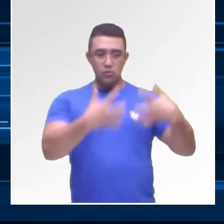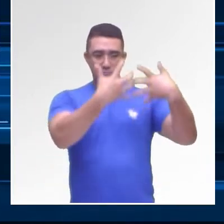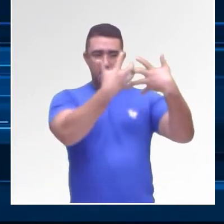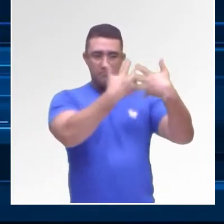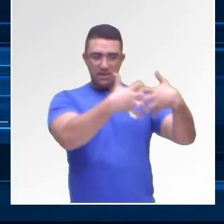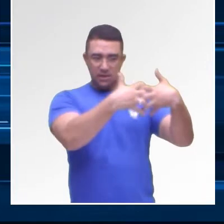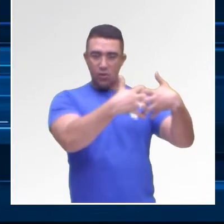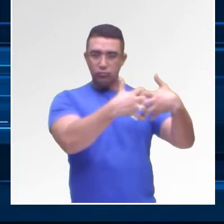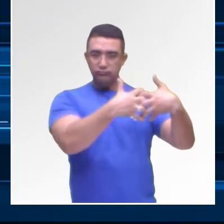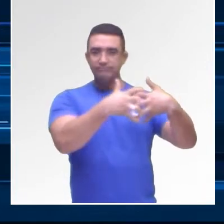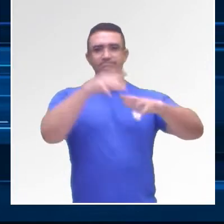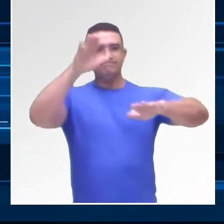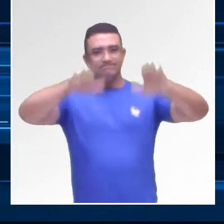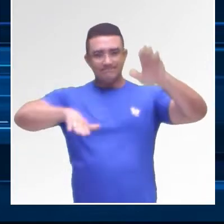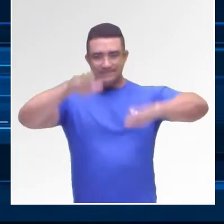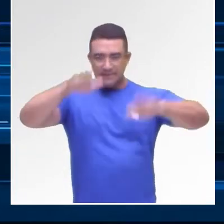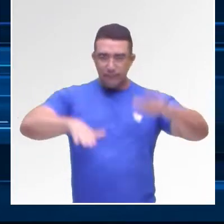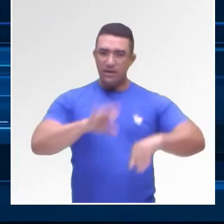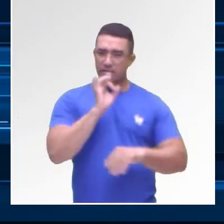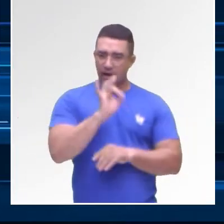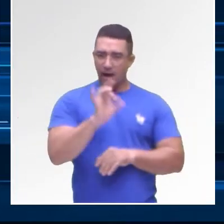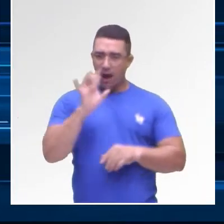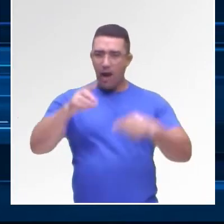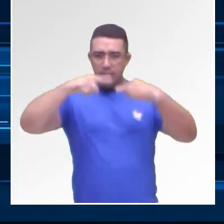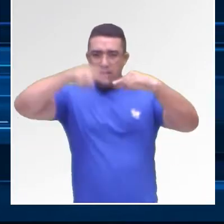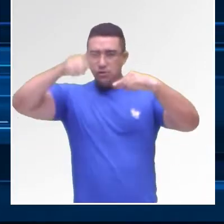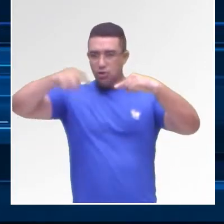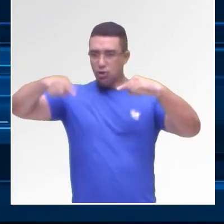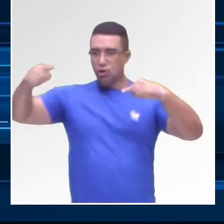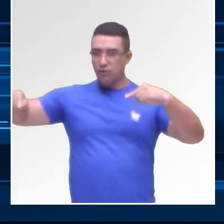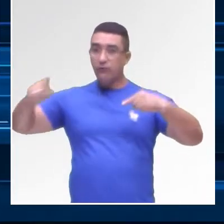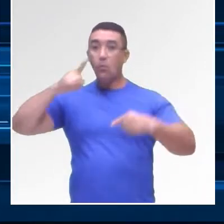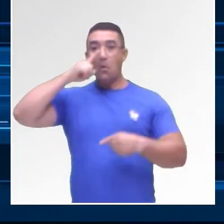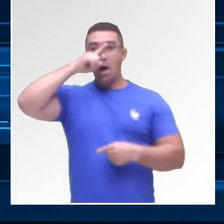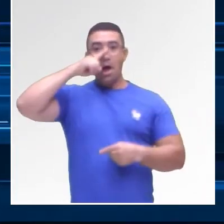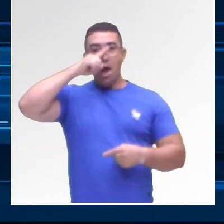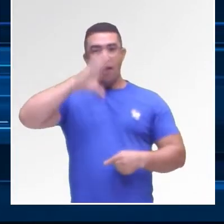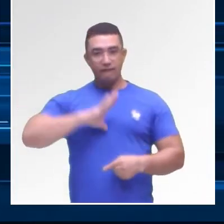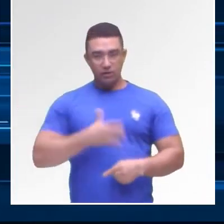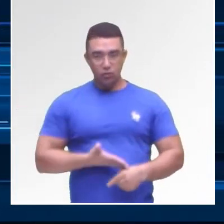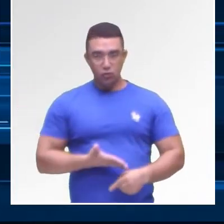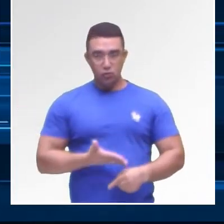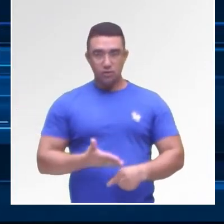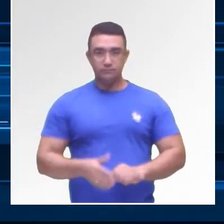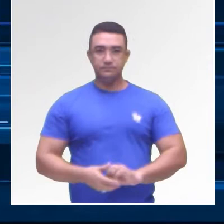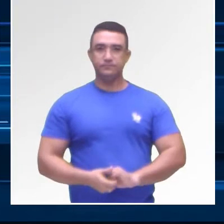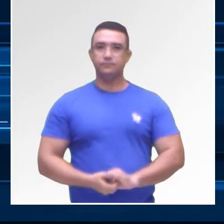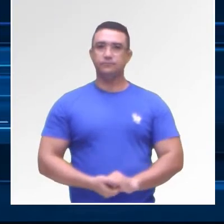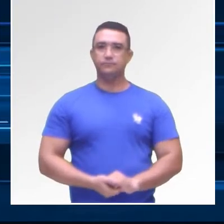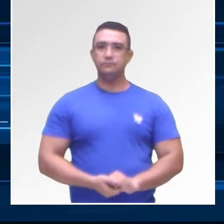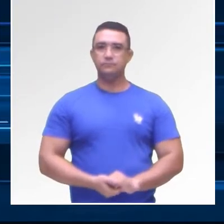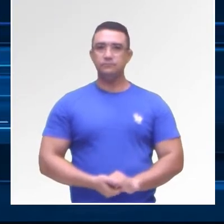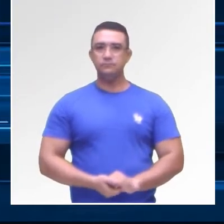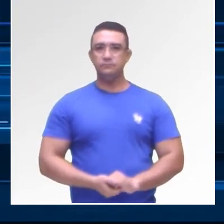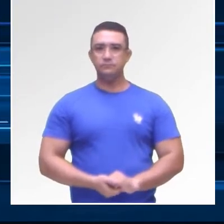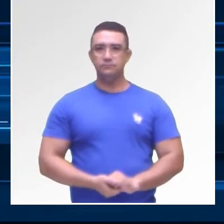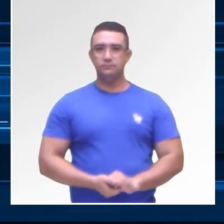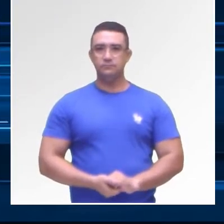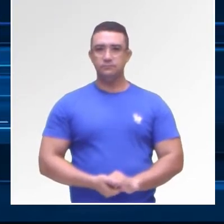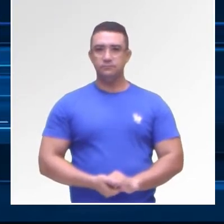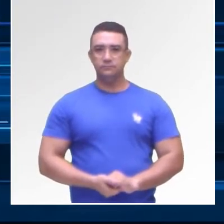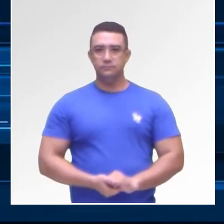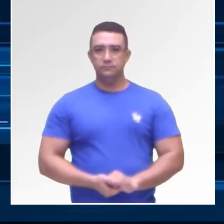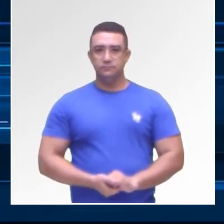aventura. Então, olha lá, vamos ver essa parte que diz, os esportes de aventura são aqueles